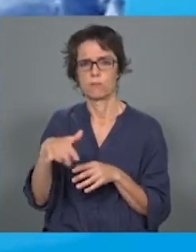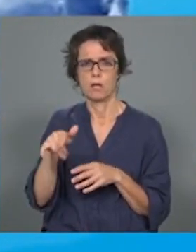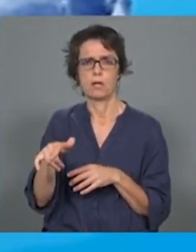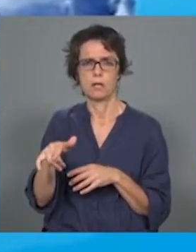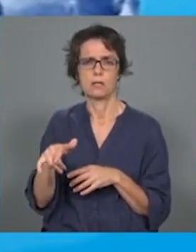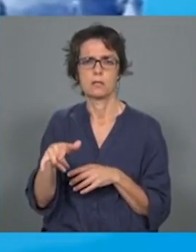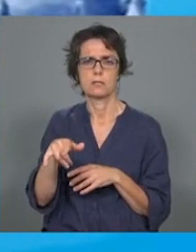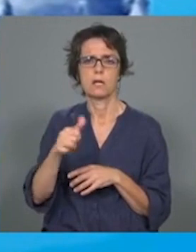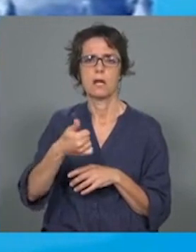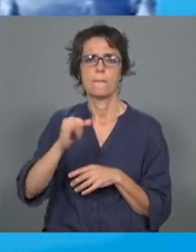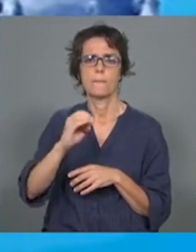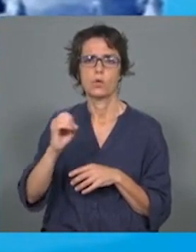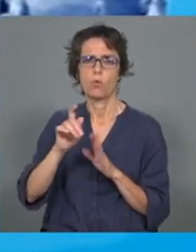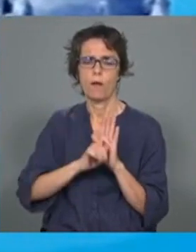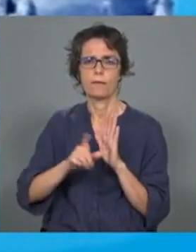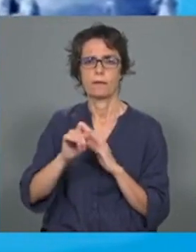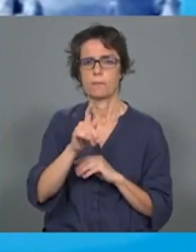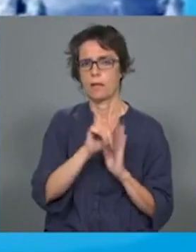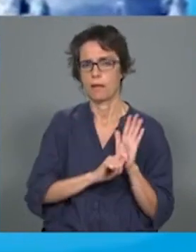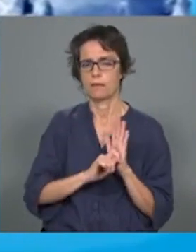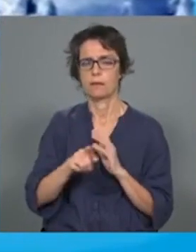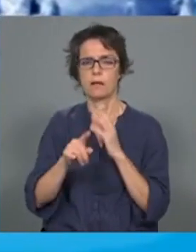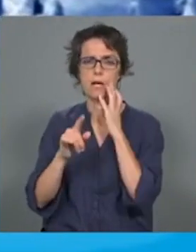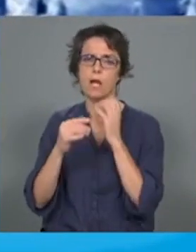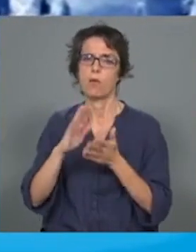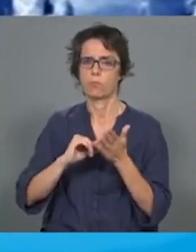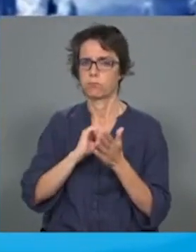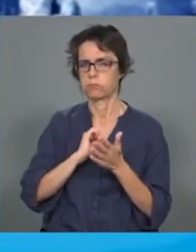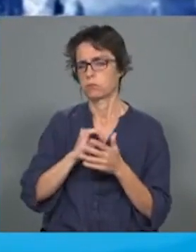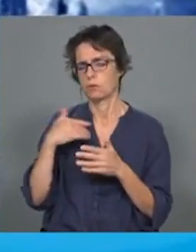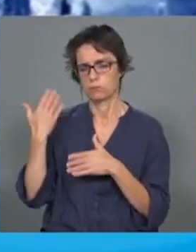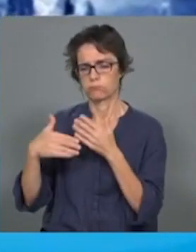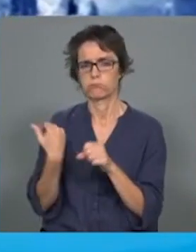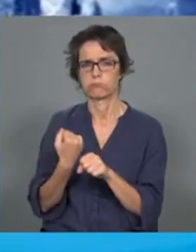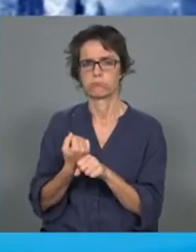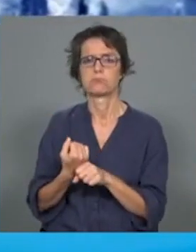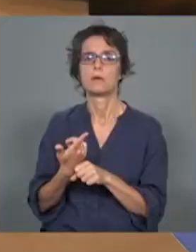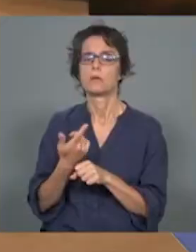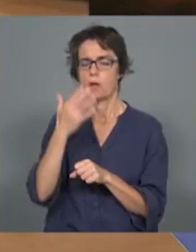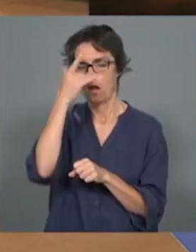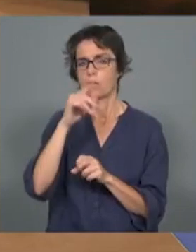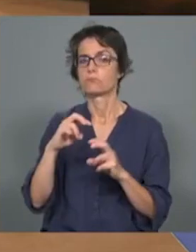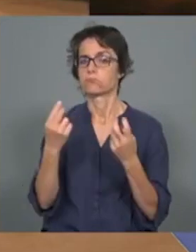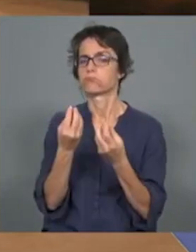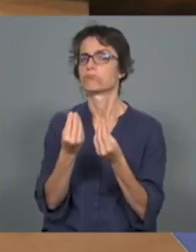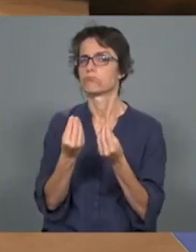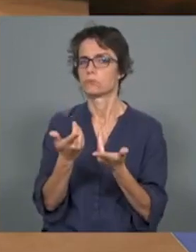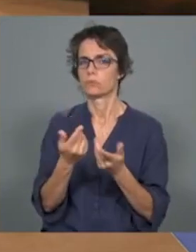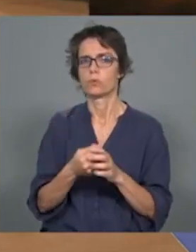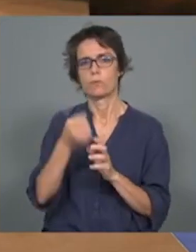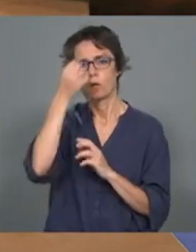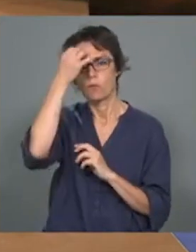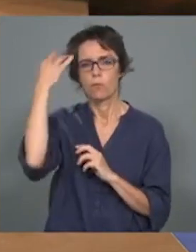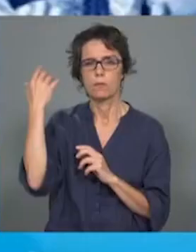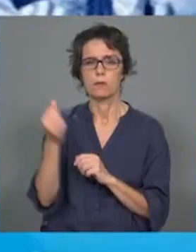da bioética e da ética, colega durante muitos anos, e, portanto, creio que este painel vai nos ajudar a compreender,